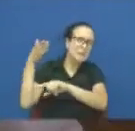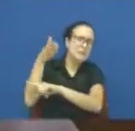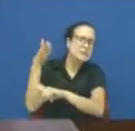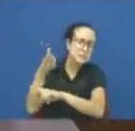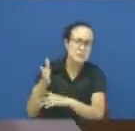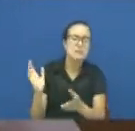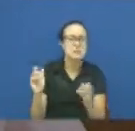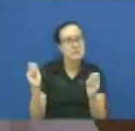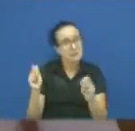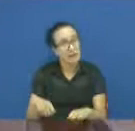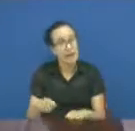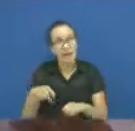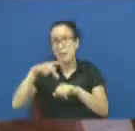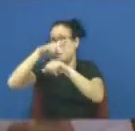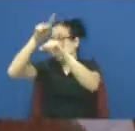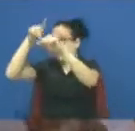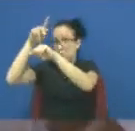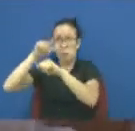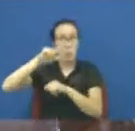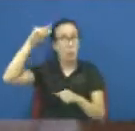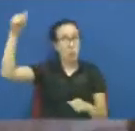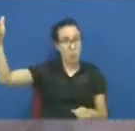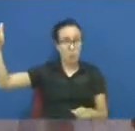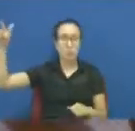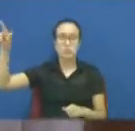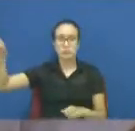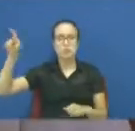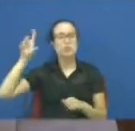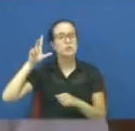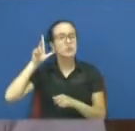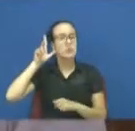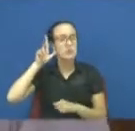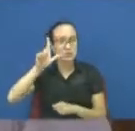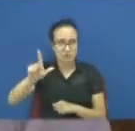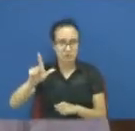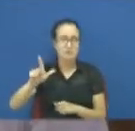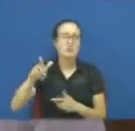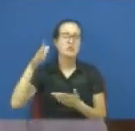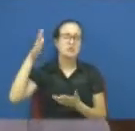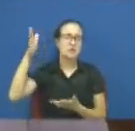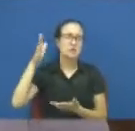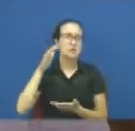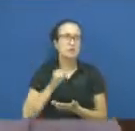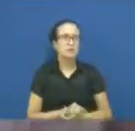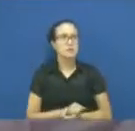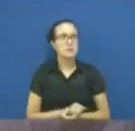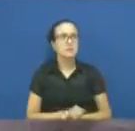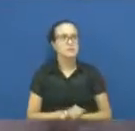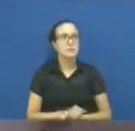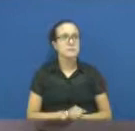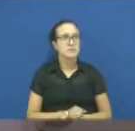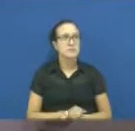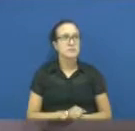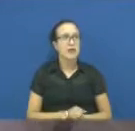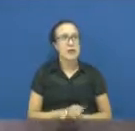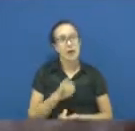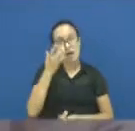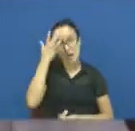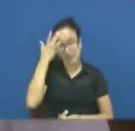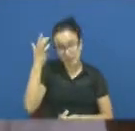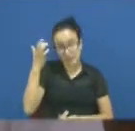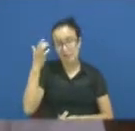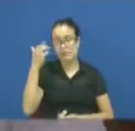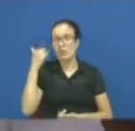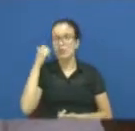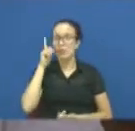o Uruguai, venceu 2, perdeu 1, porque por circunstância se classificou, vai jogar acho que amanhã